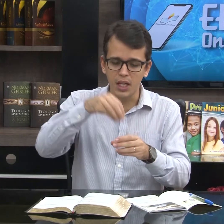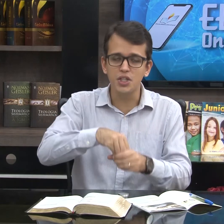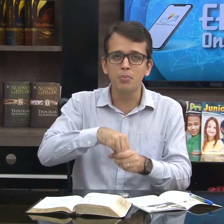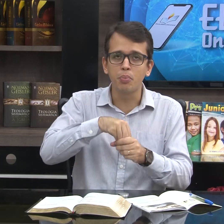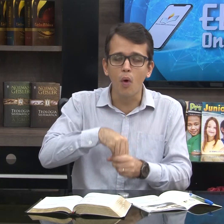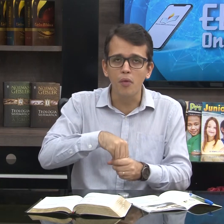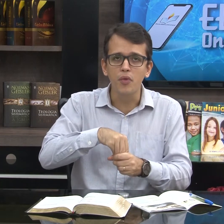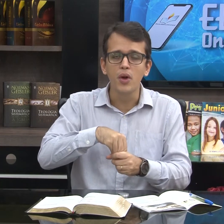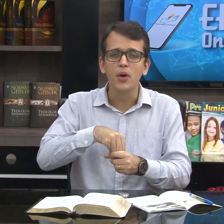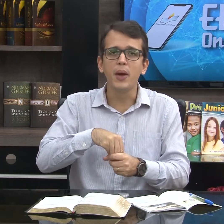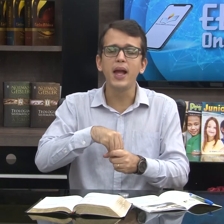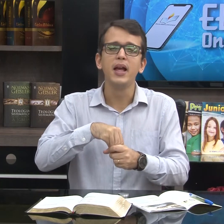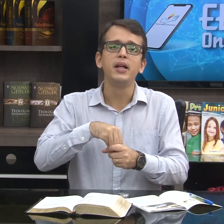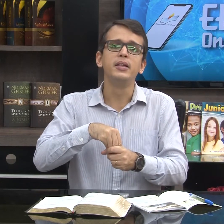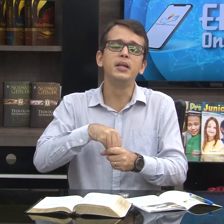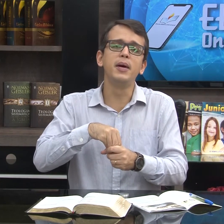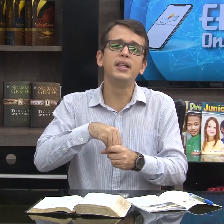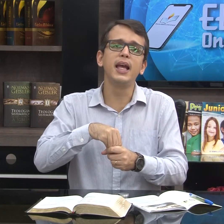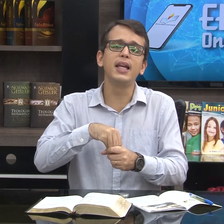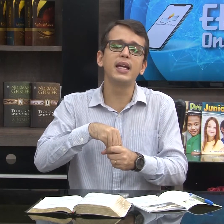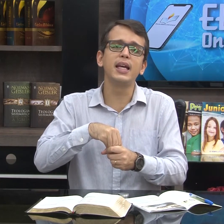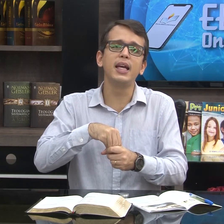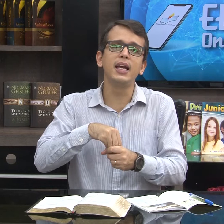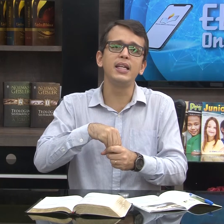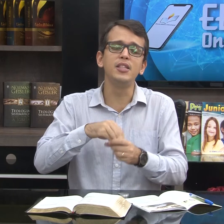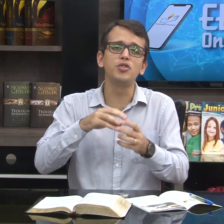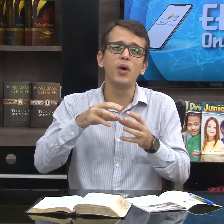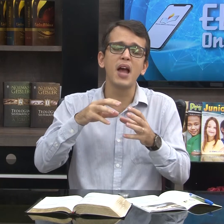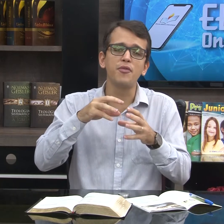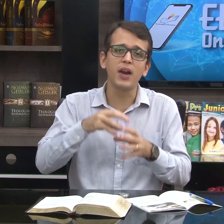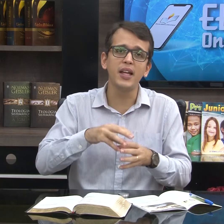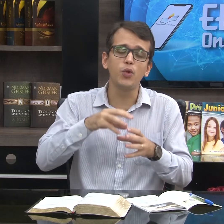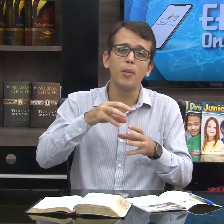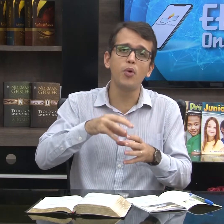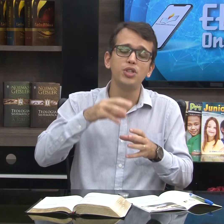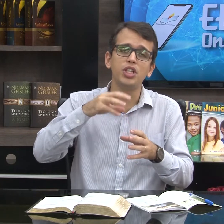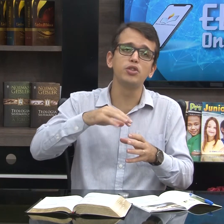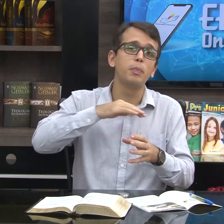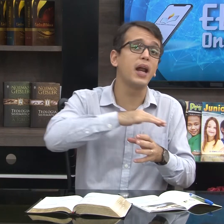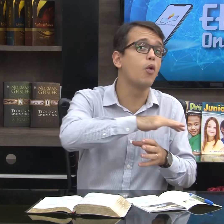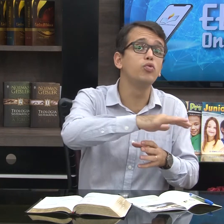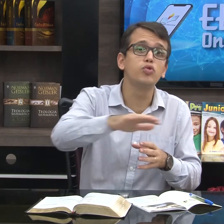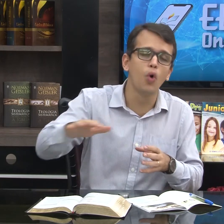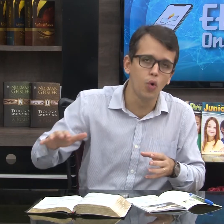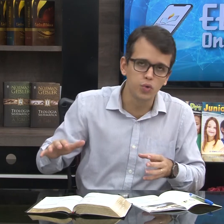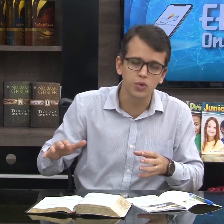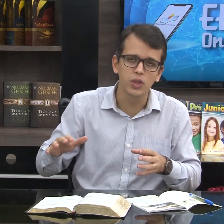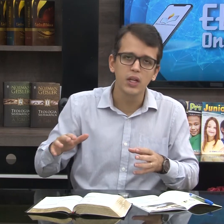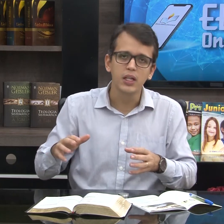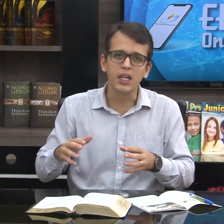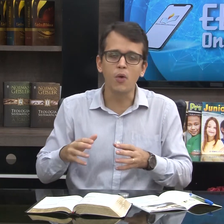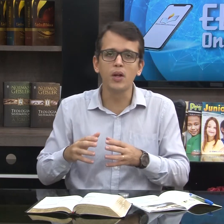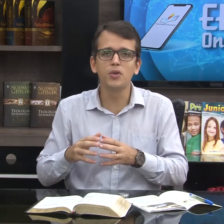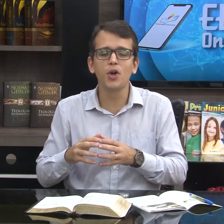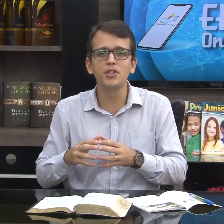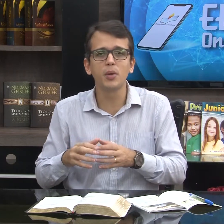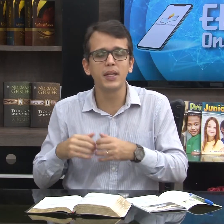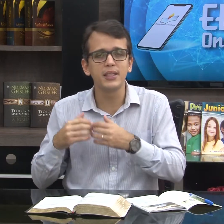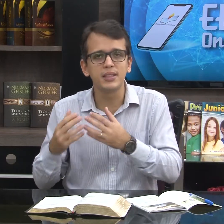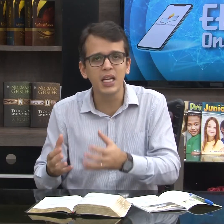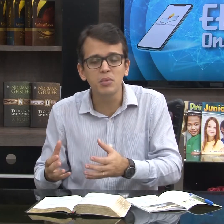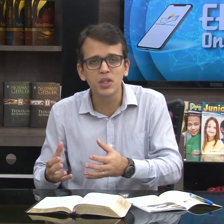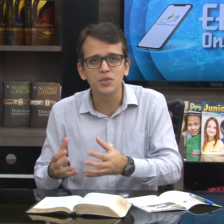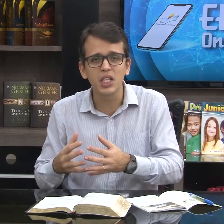evidenciado neste povo né de maneira que isso reflete o amor de Deus para com todos e